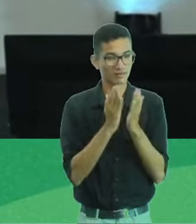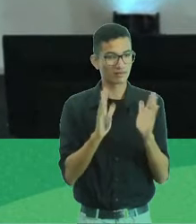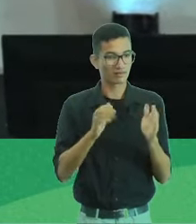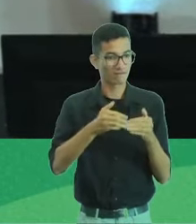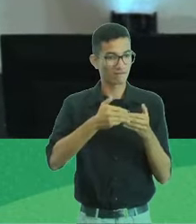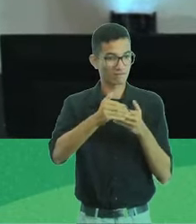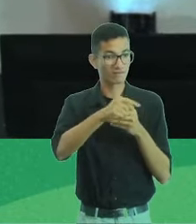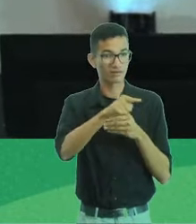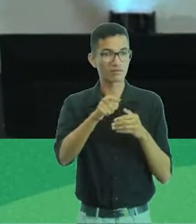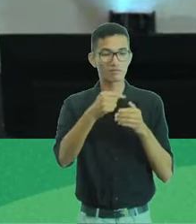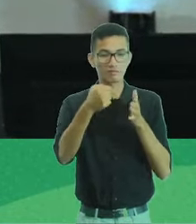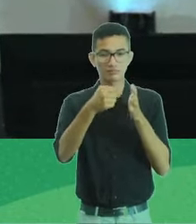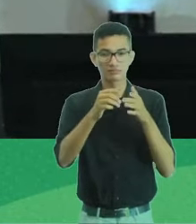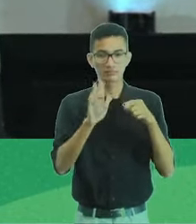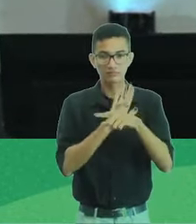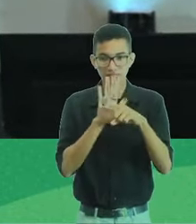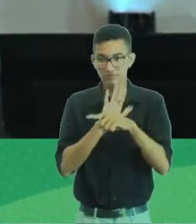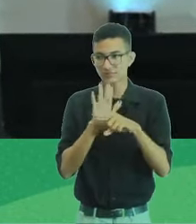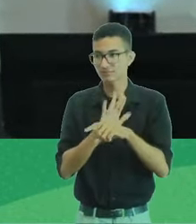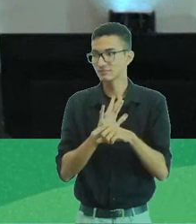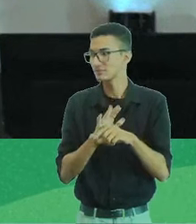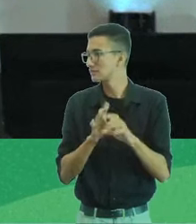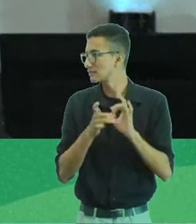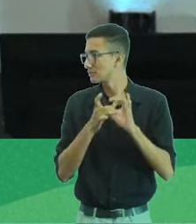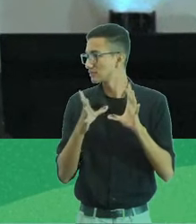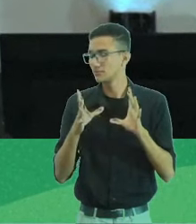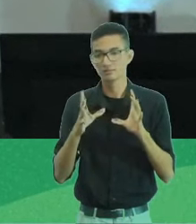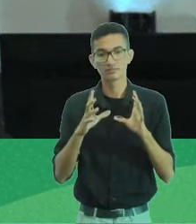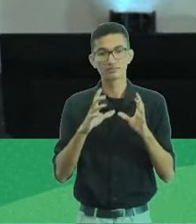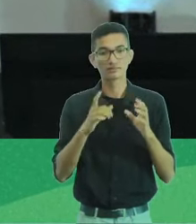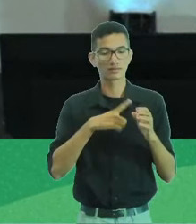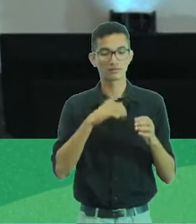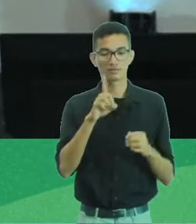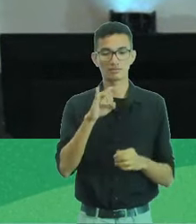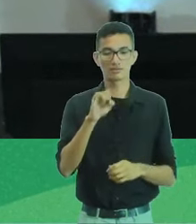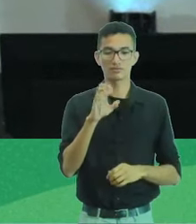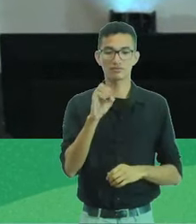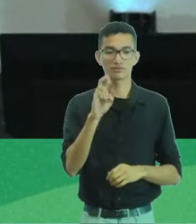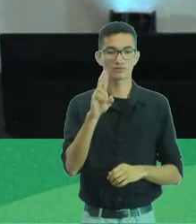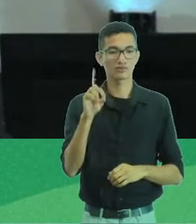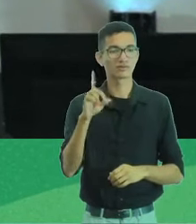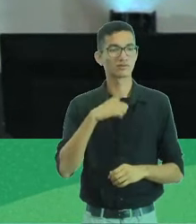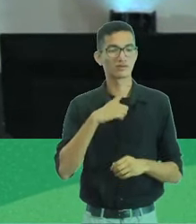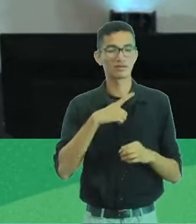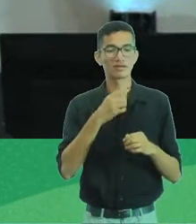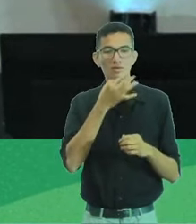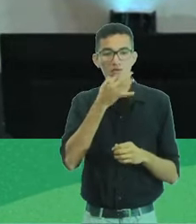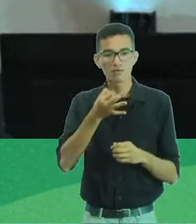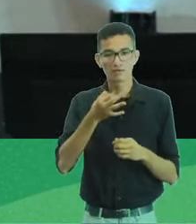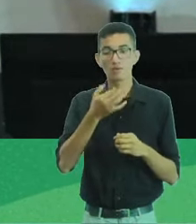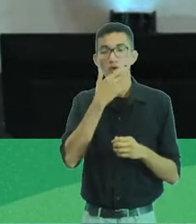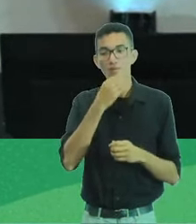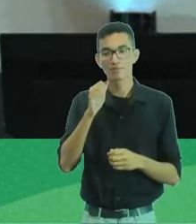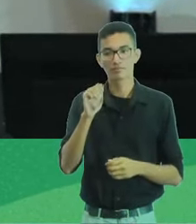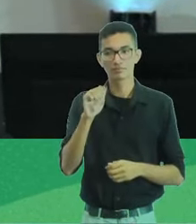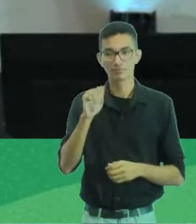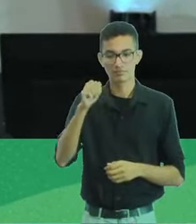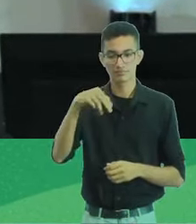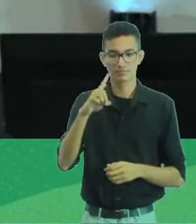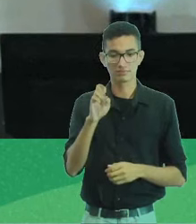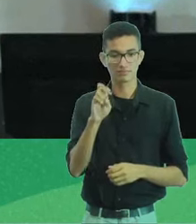no centro de convenções tem algumas alguns comentários no discord Wonders Machado Falou